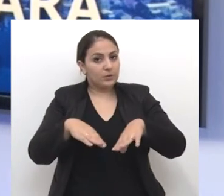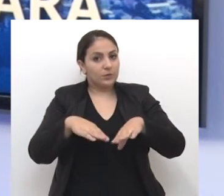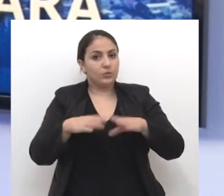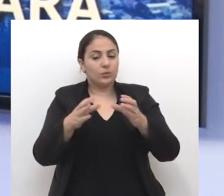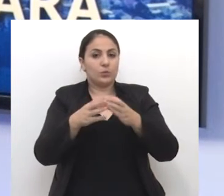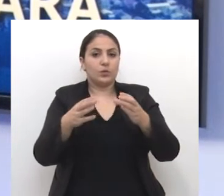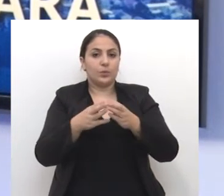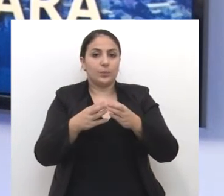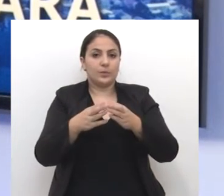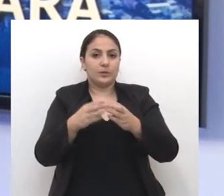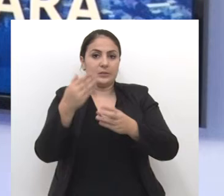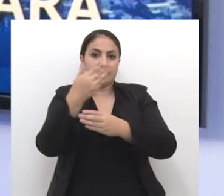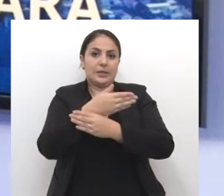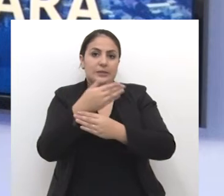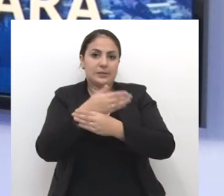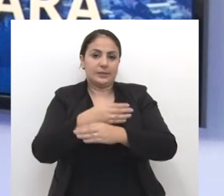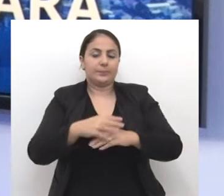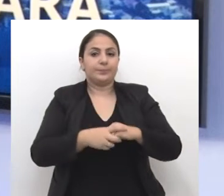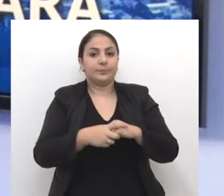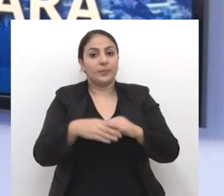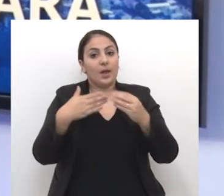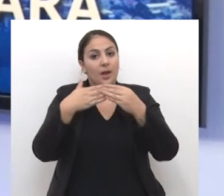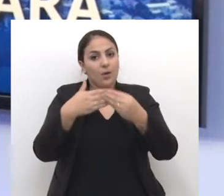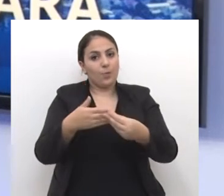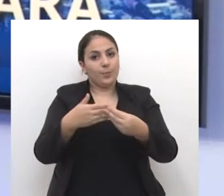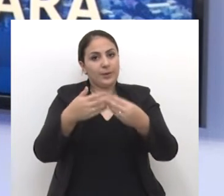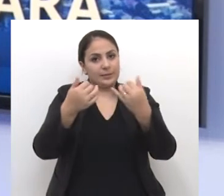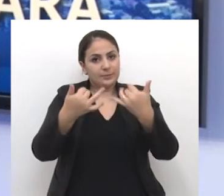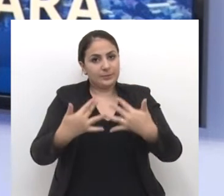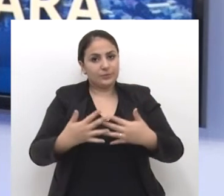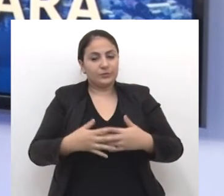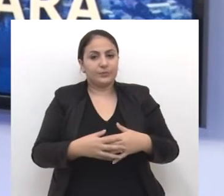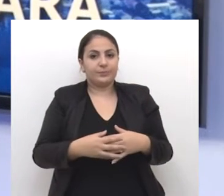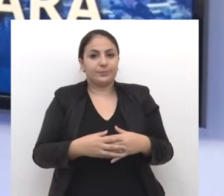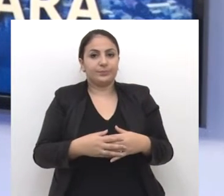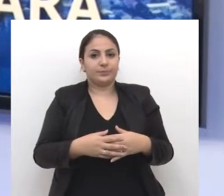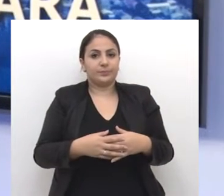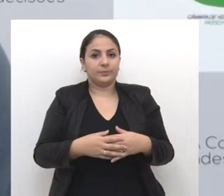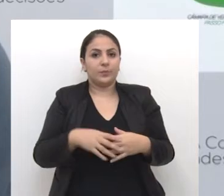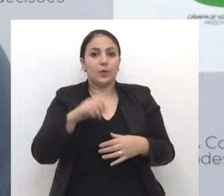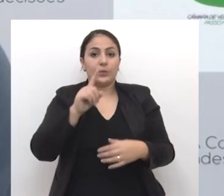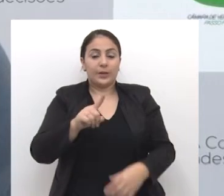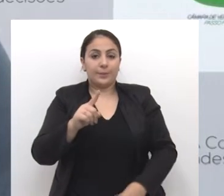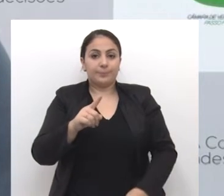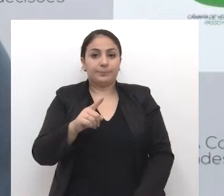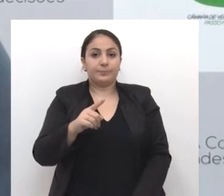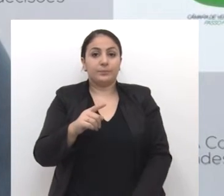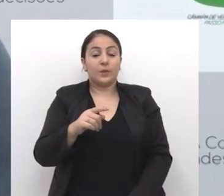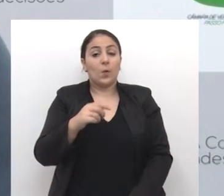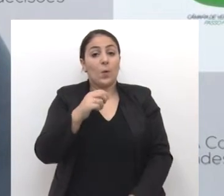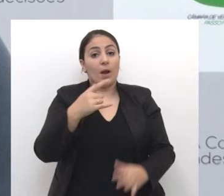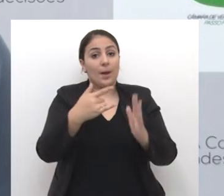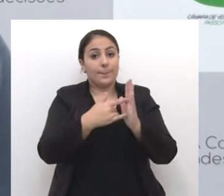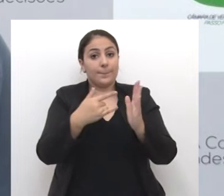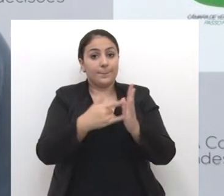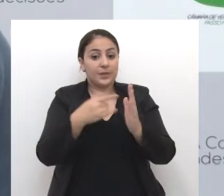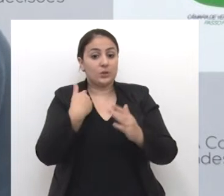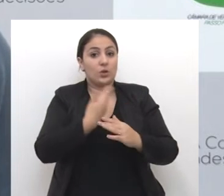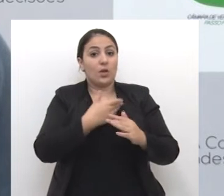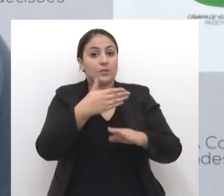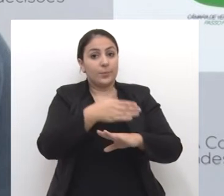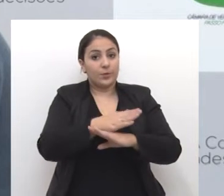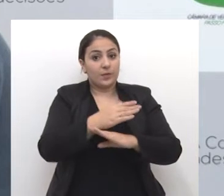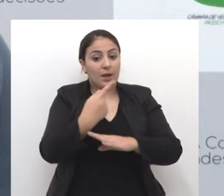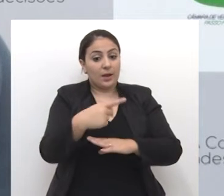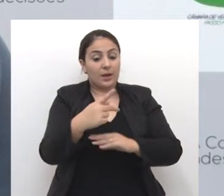estaria prejudicando a categoria dos taxistas. Acompanhe a justificativa. É o seguinte, os aplicativos, a